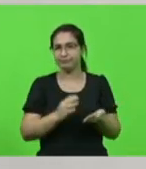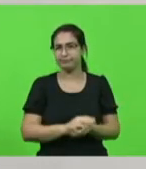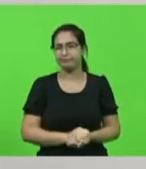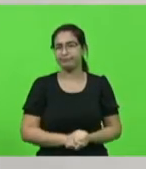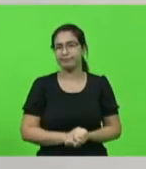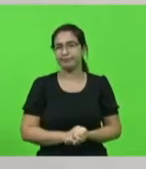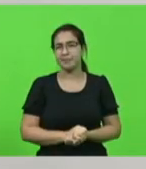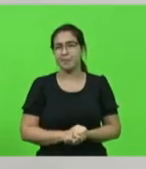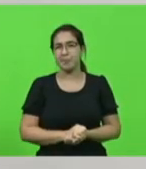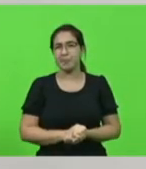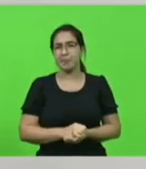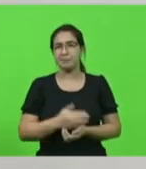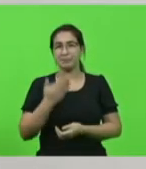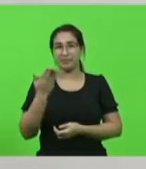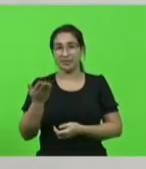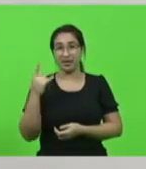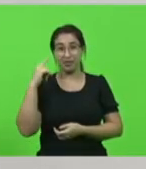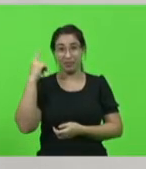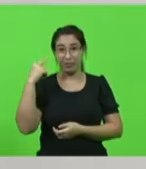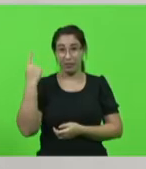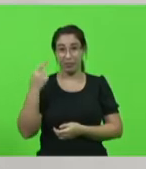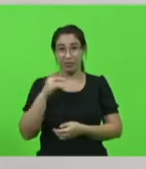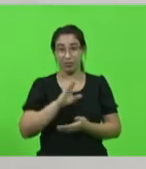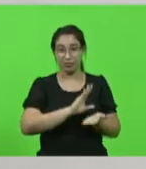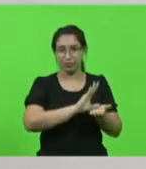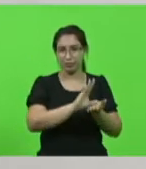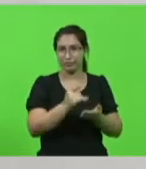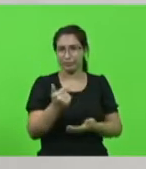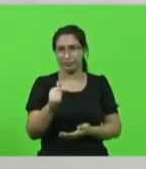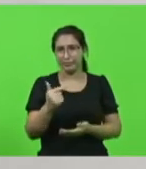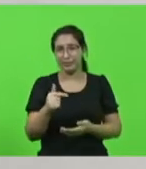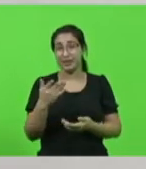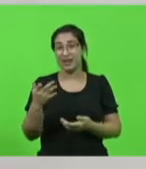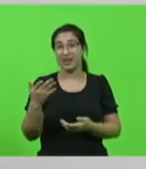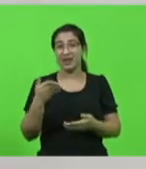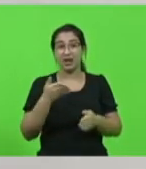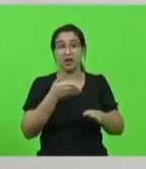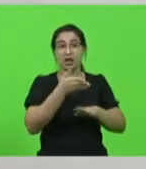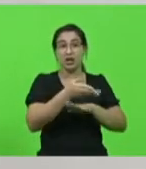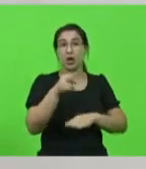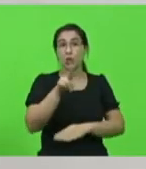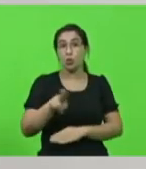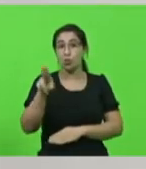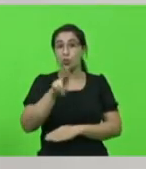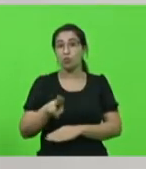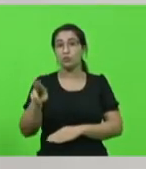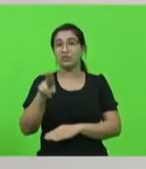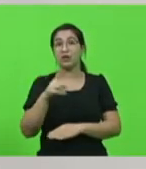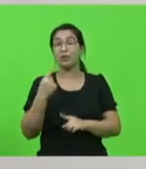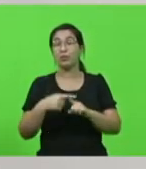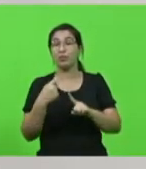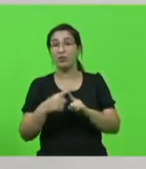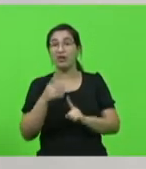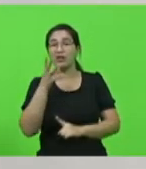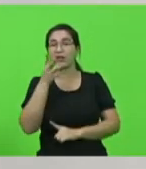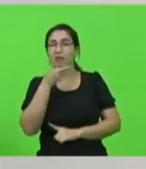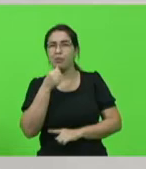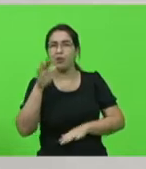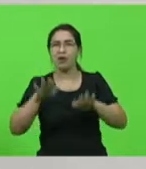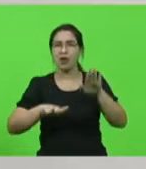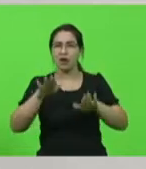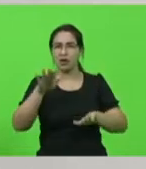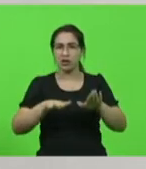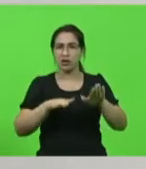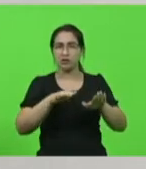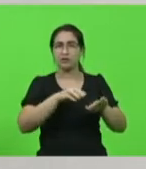Quem que ia ser o imbecil que ia passar por aquela rodovia, no estado que ela está, o tempo que demora, às vezes uma carga demora